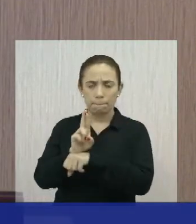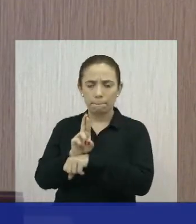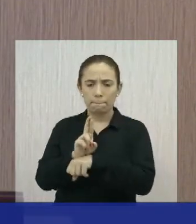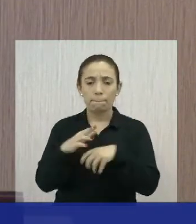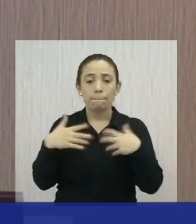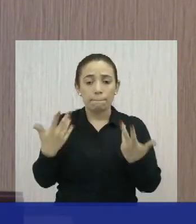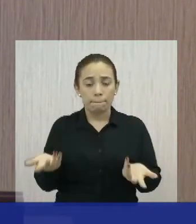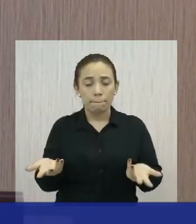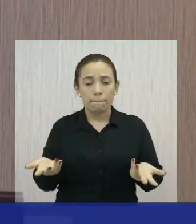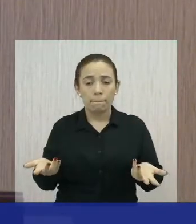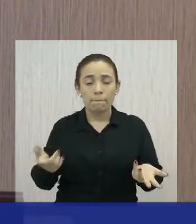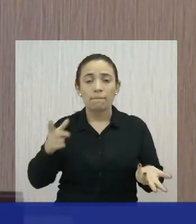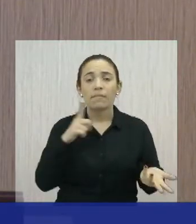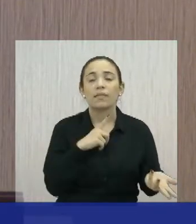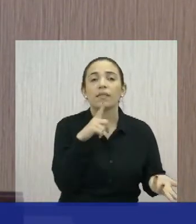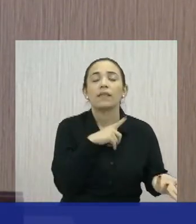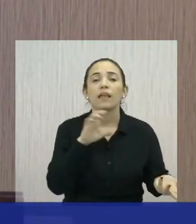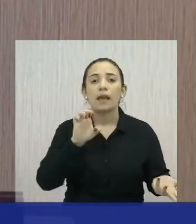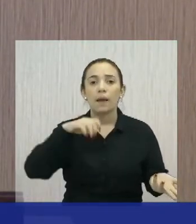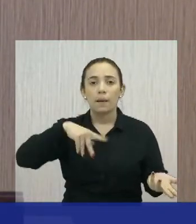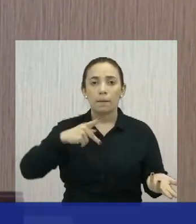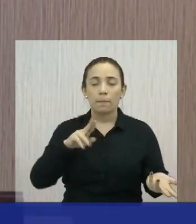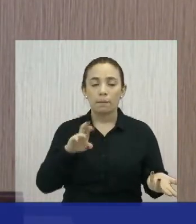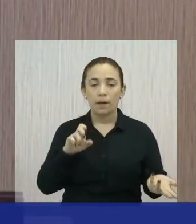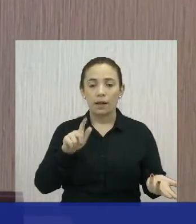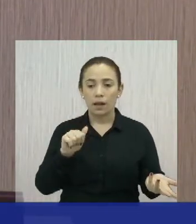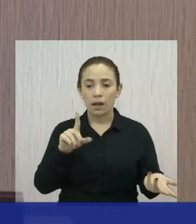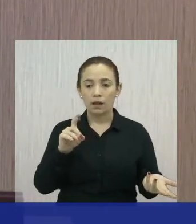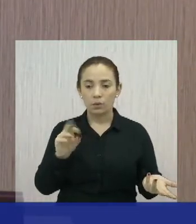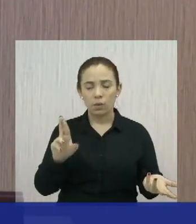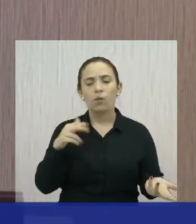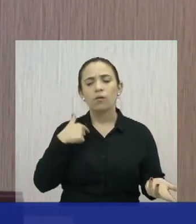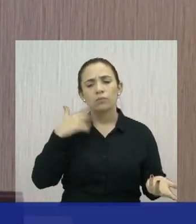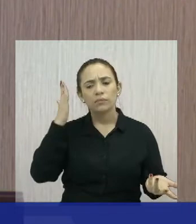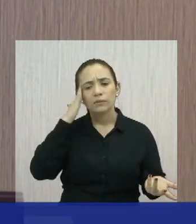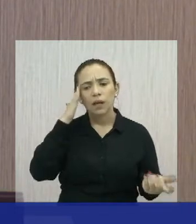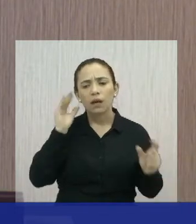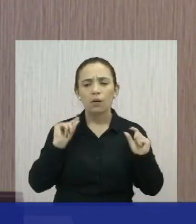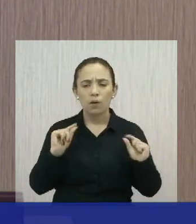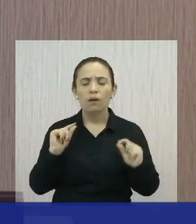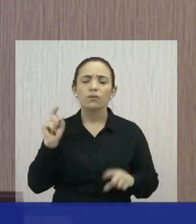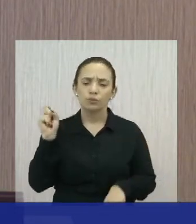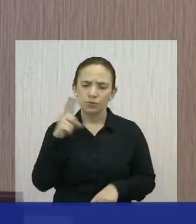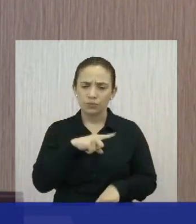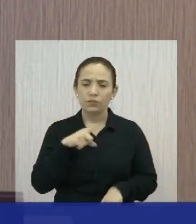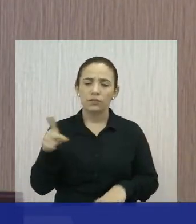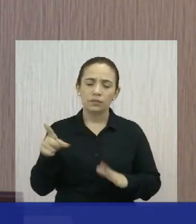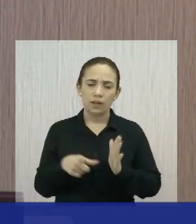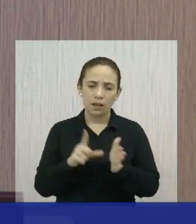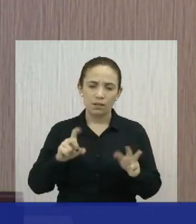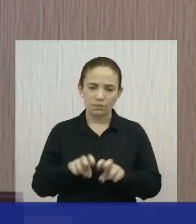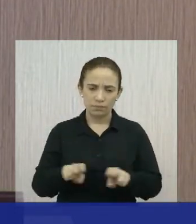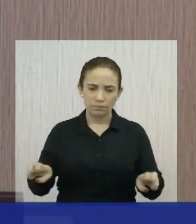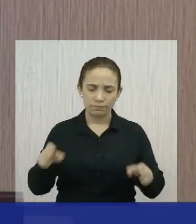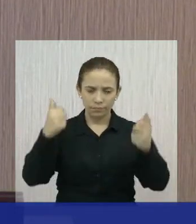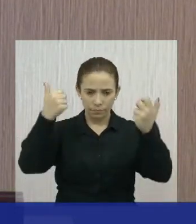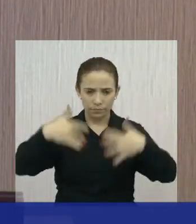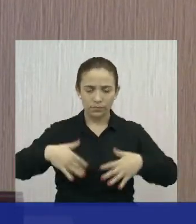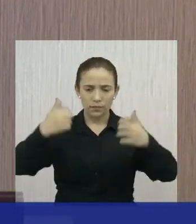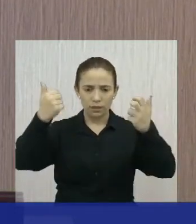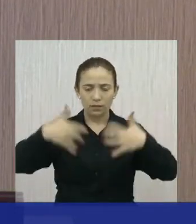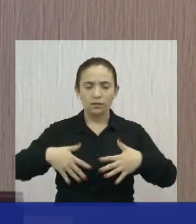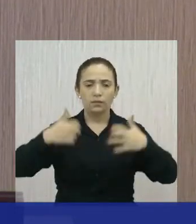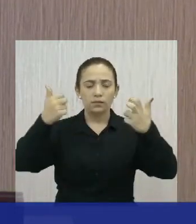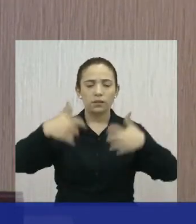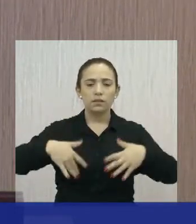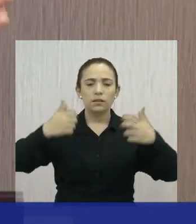Então, enquanto empregador, entendo que é muito difícil, como foi dito pela mesa, gerir uma